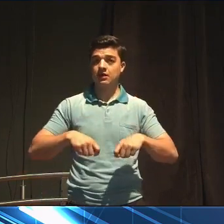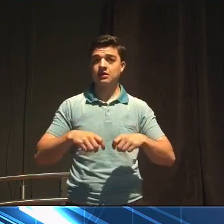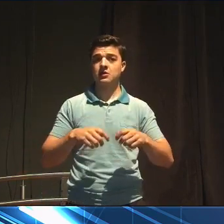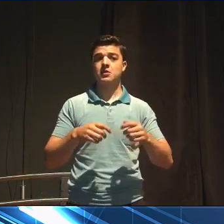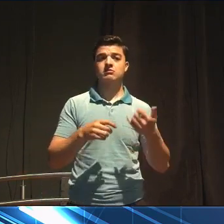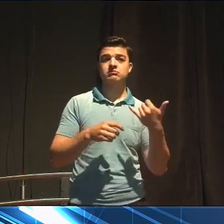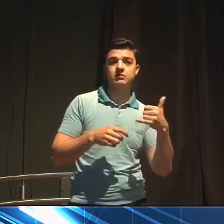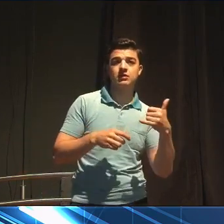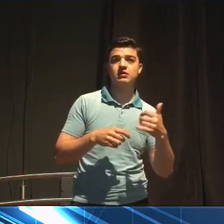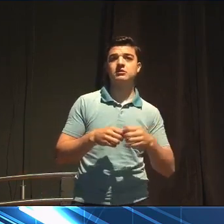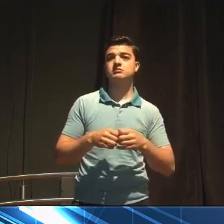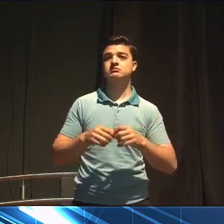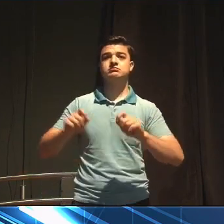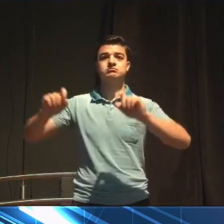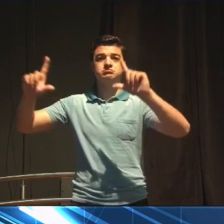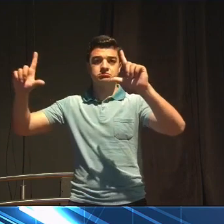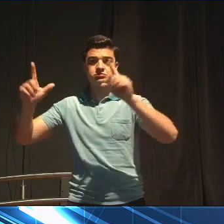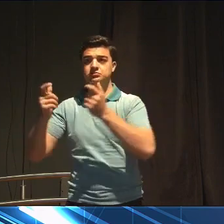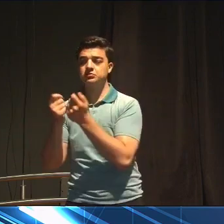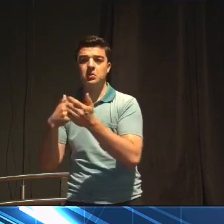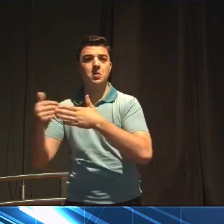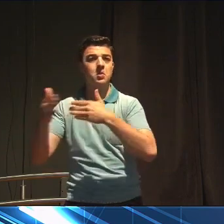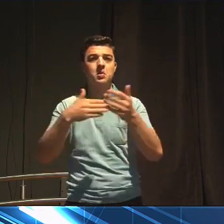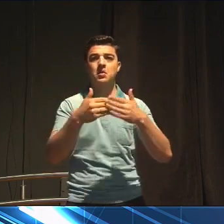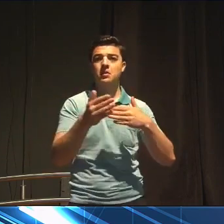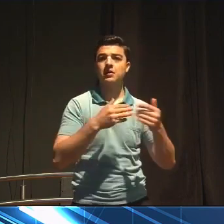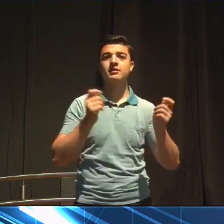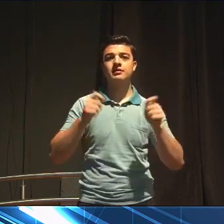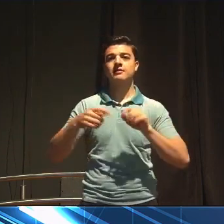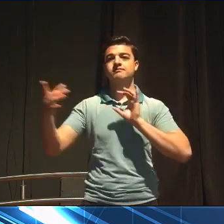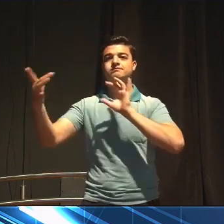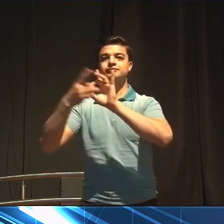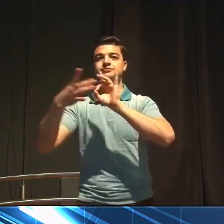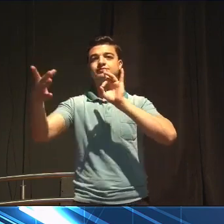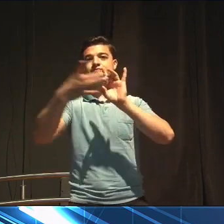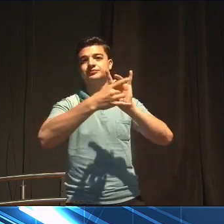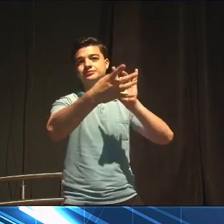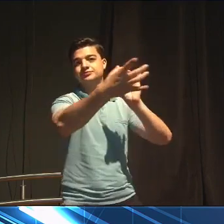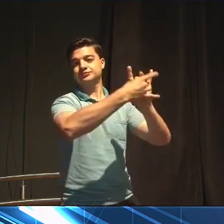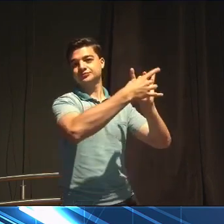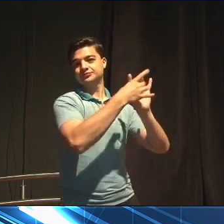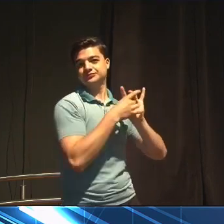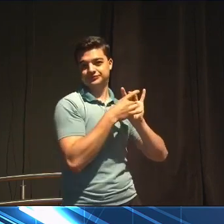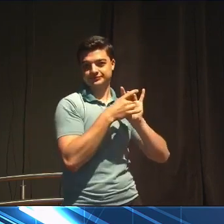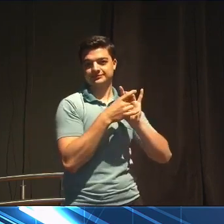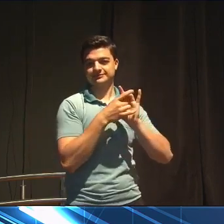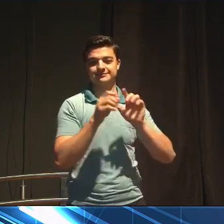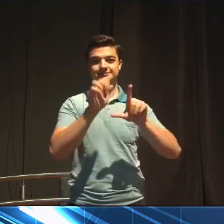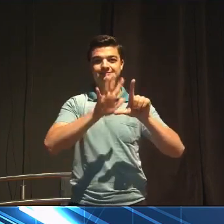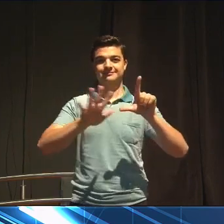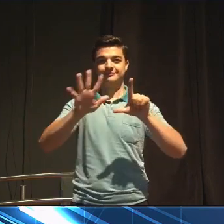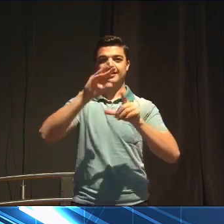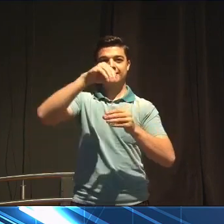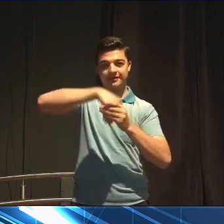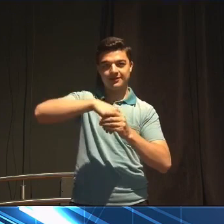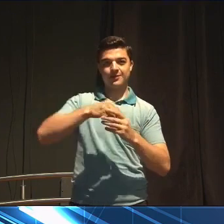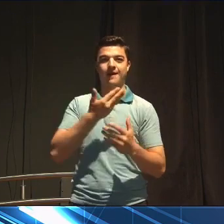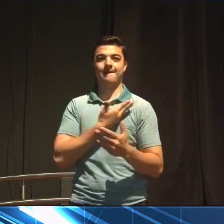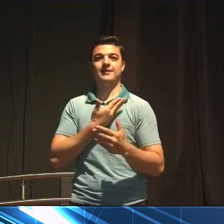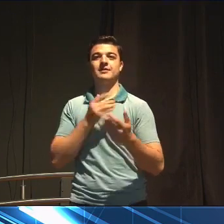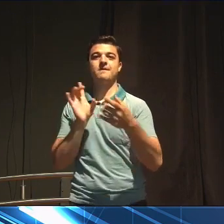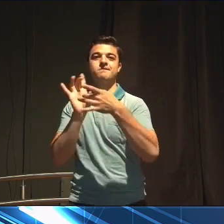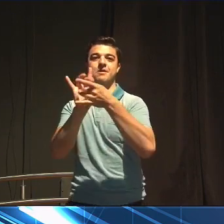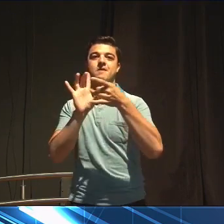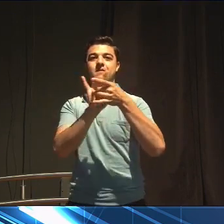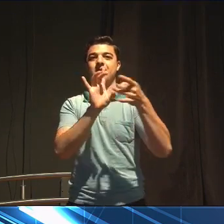inteira para o Roblox, e eu me divirto vendo meu filho se divertir com os amigos dele, e eles brincam dentro da plataforma, isso que é o negócio mais